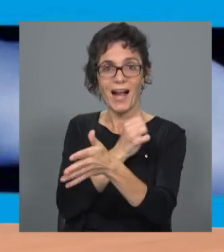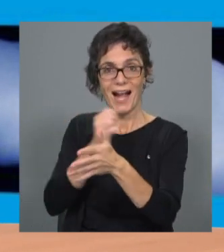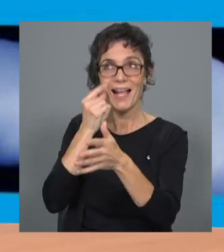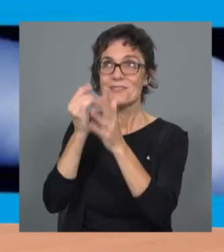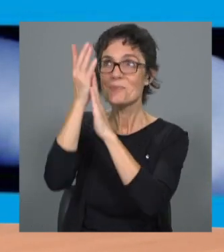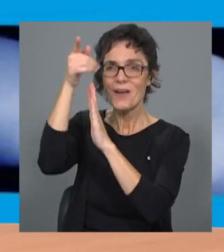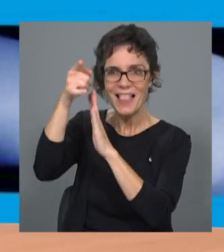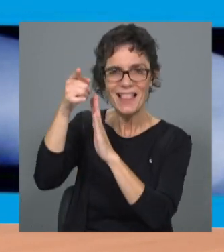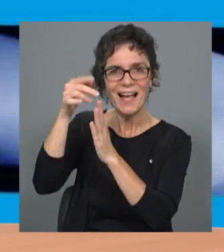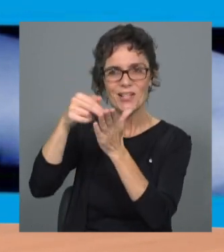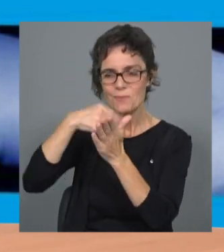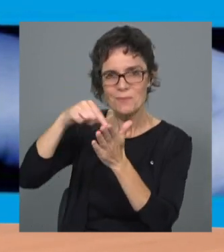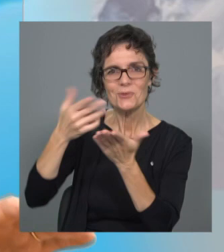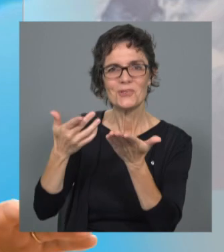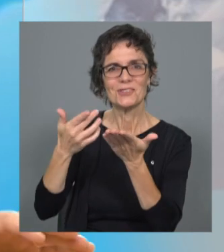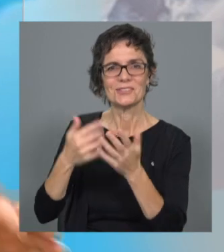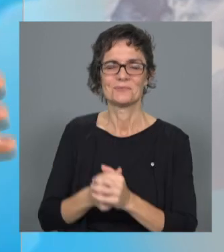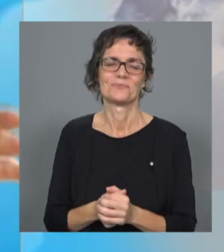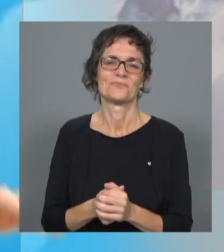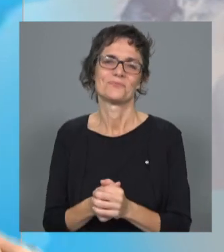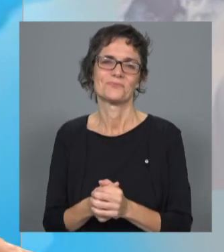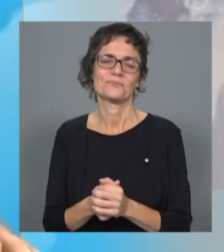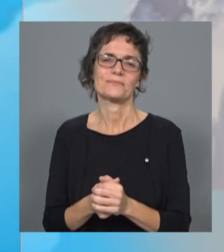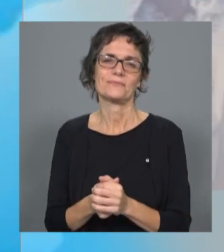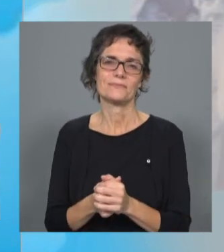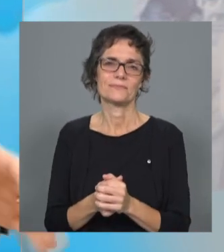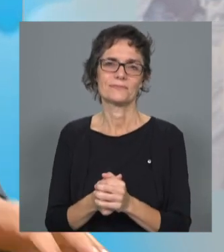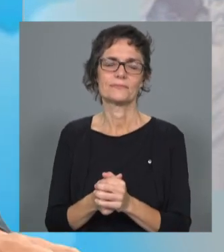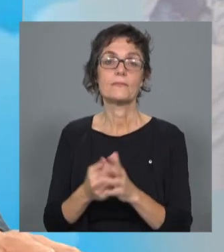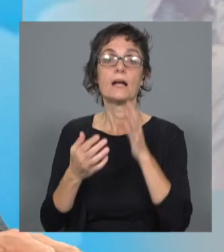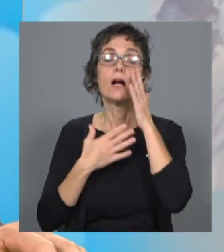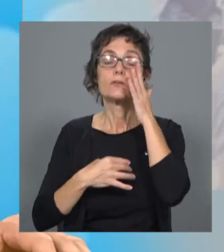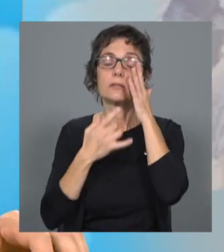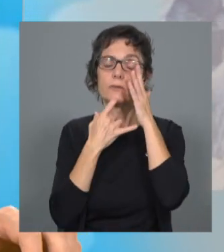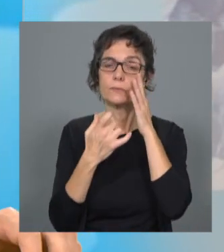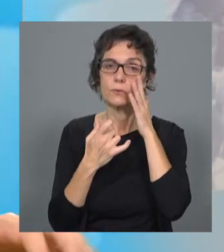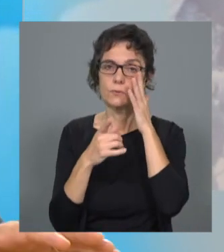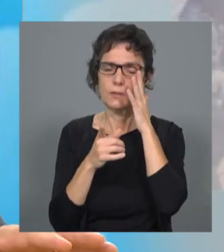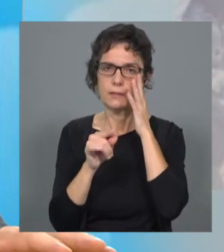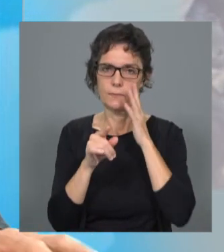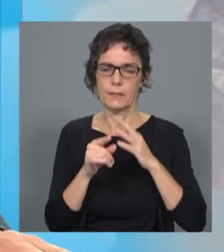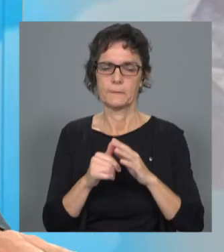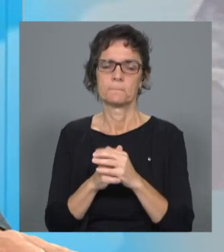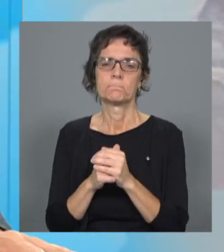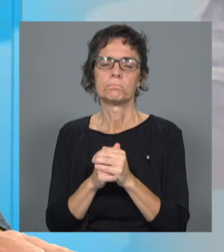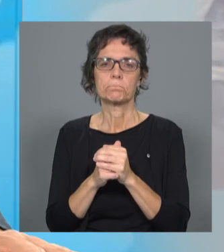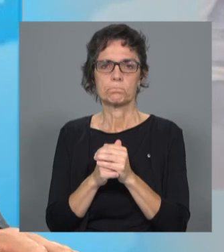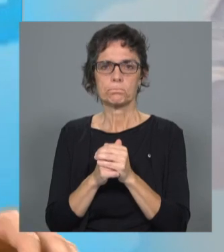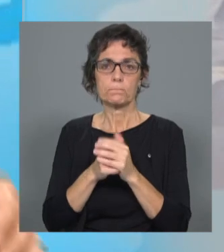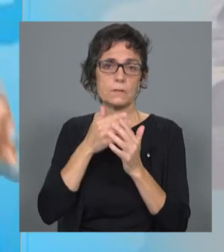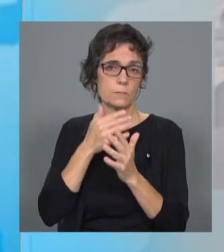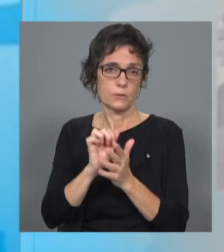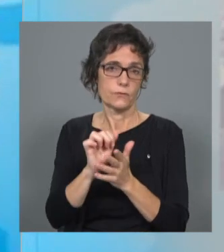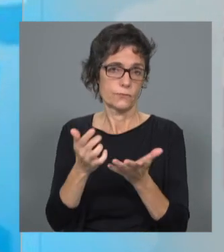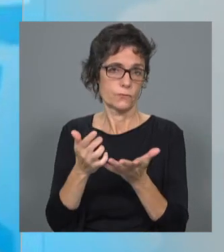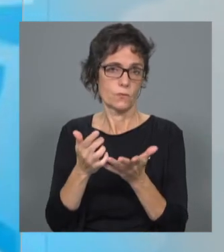plena. Marco Bernardino, perguntava-lhe ainda, enfim, pela experiência que viveu, mas